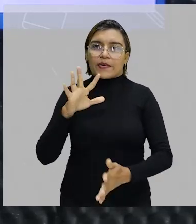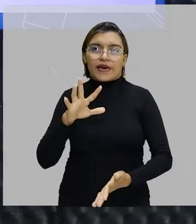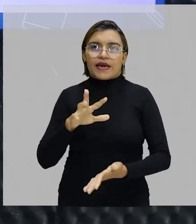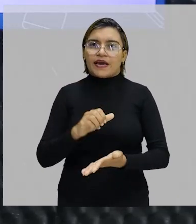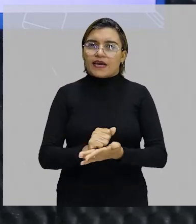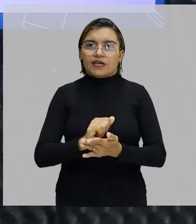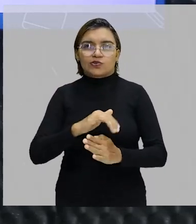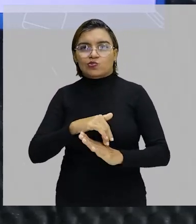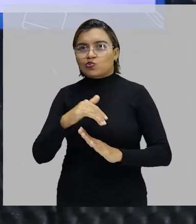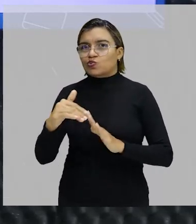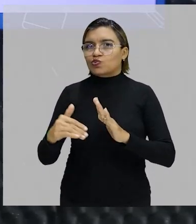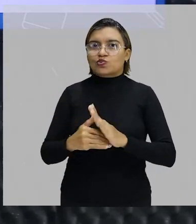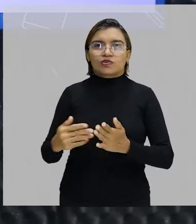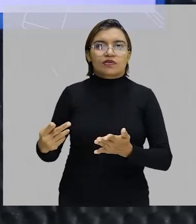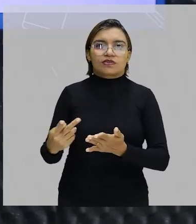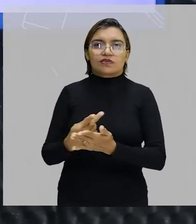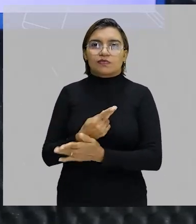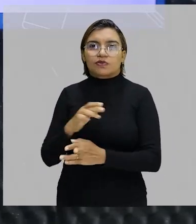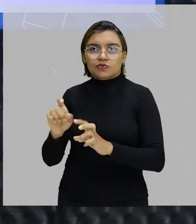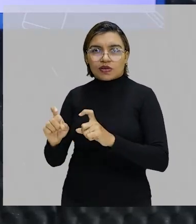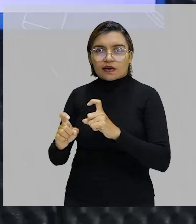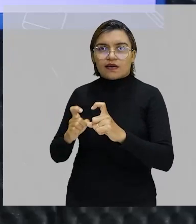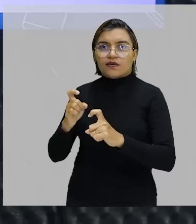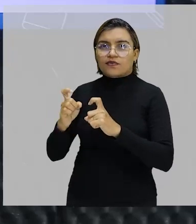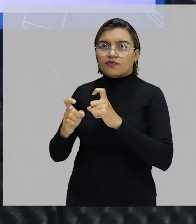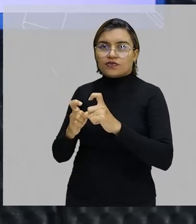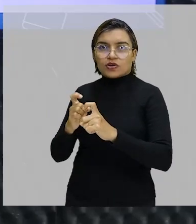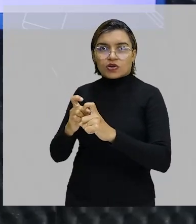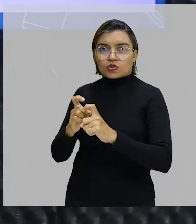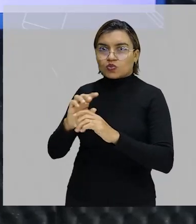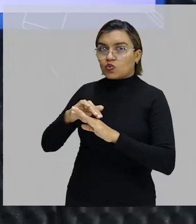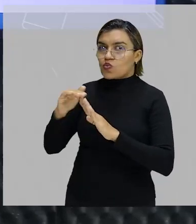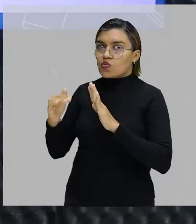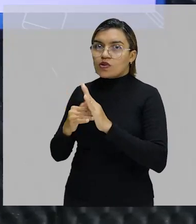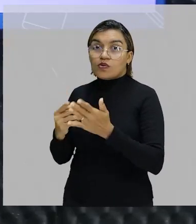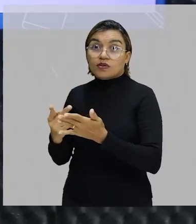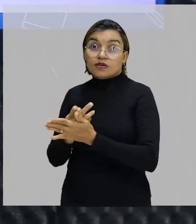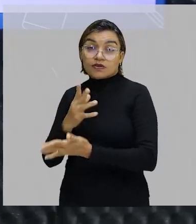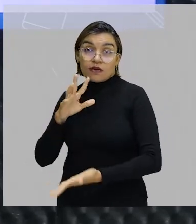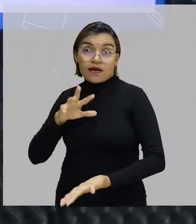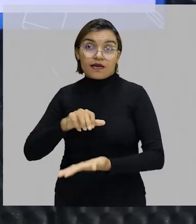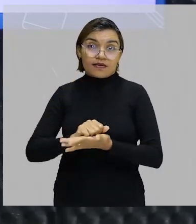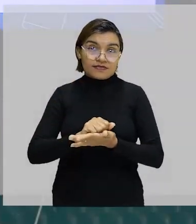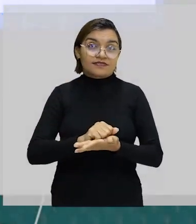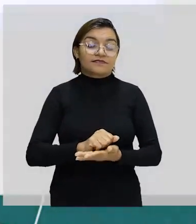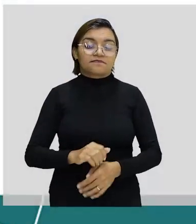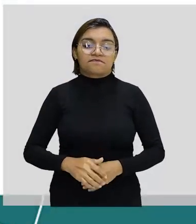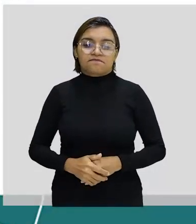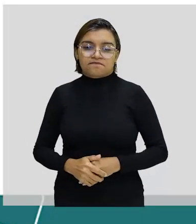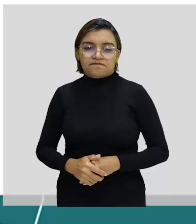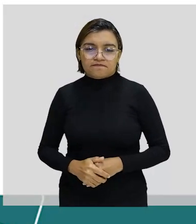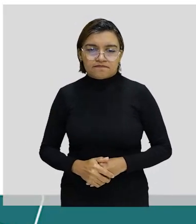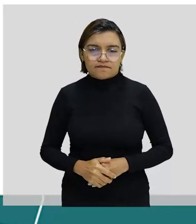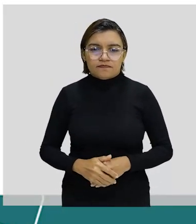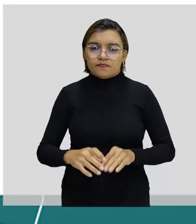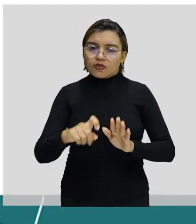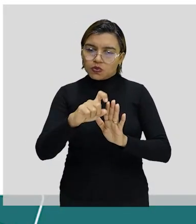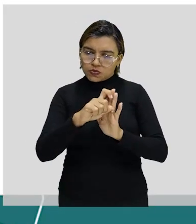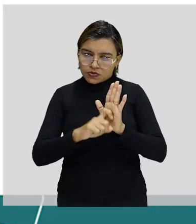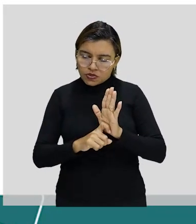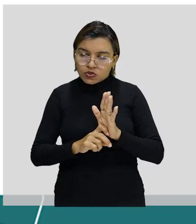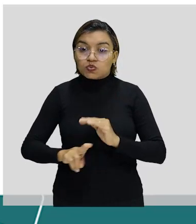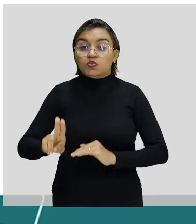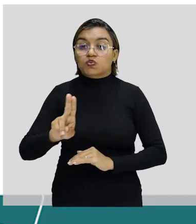registrando todos os acontecimentos de uma reunião, de uma plenária, tá bom? Bom, é um texto utilizado